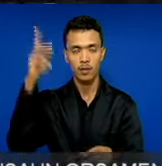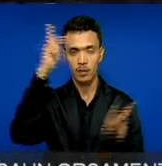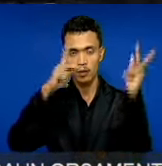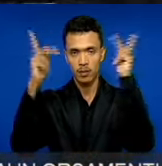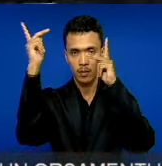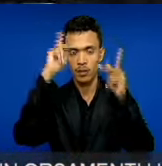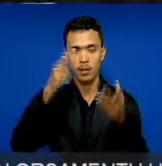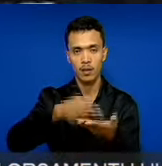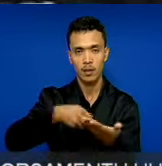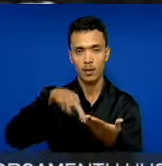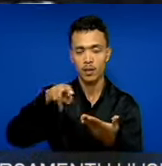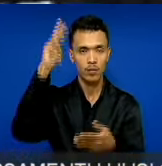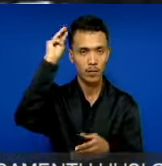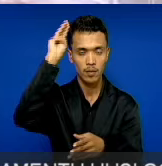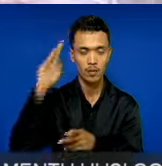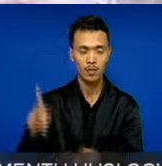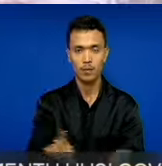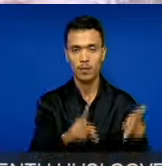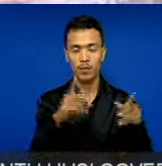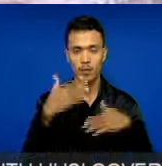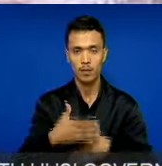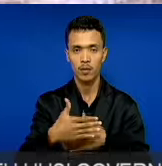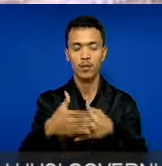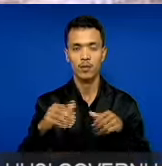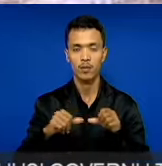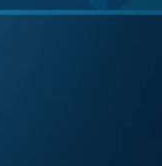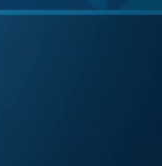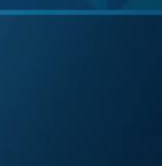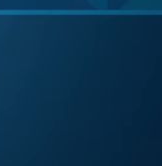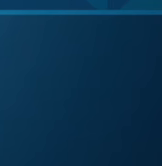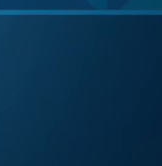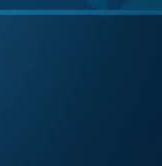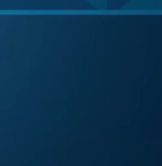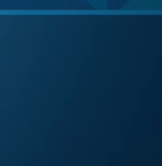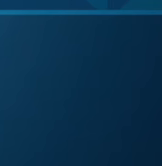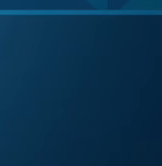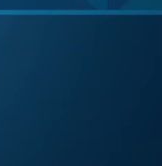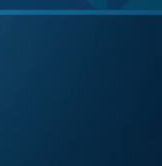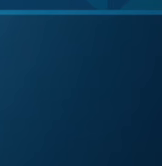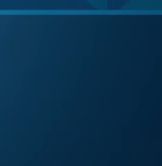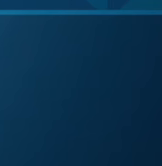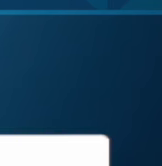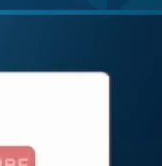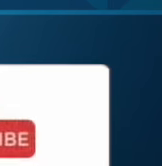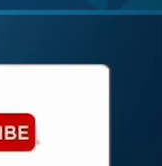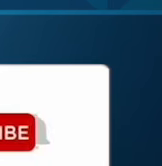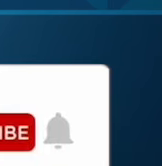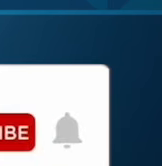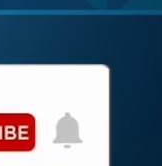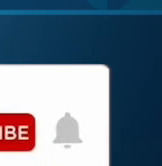de continuo processa ba oin. Jaime Pires Heliogaiu ba RTT. Atu hetan informação factuais